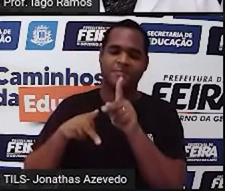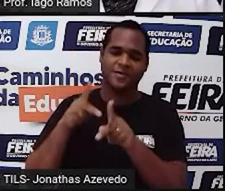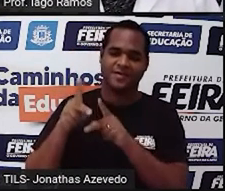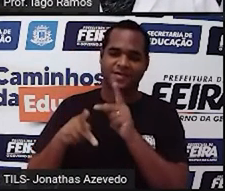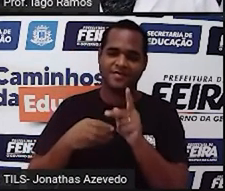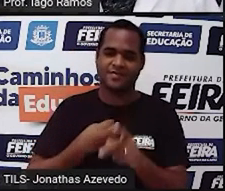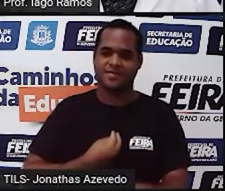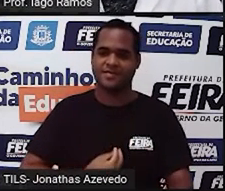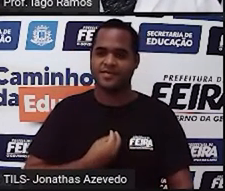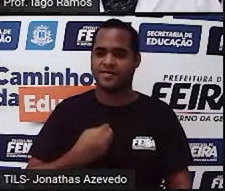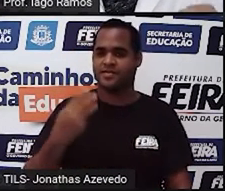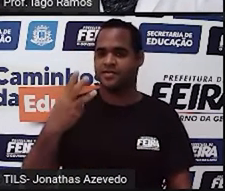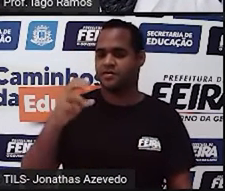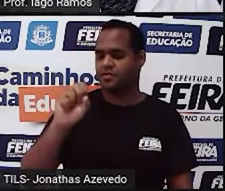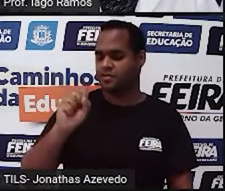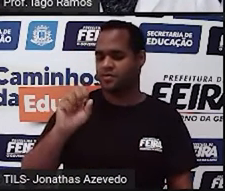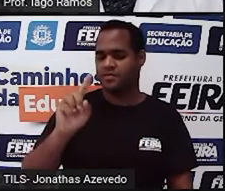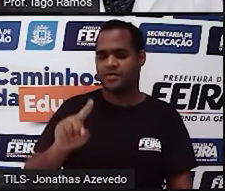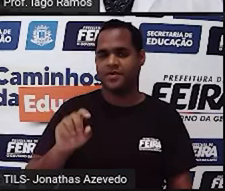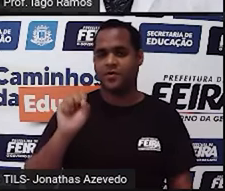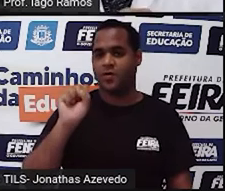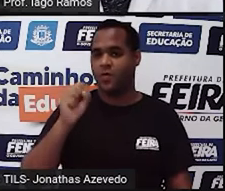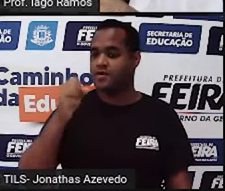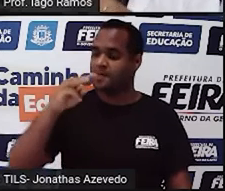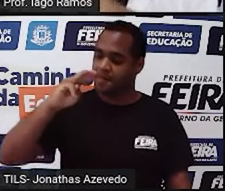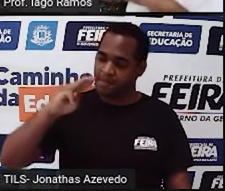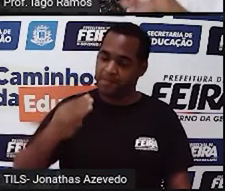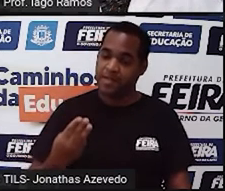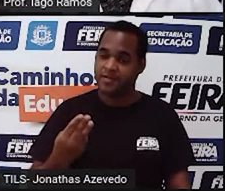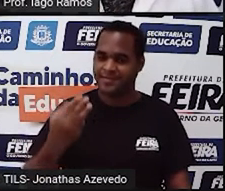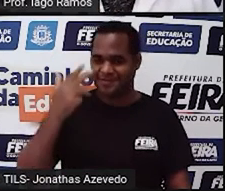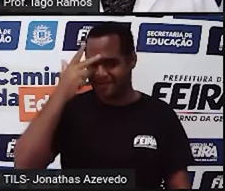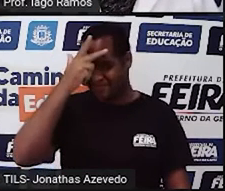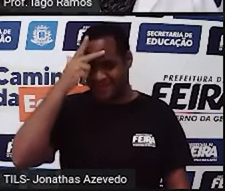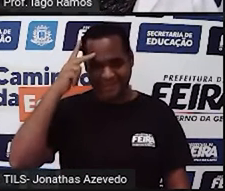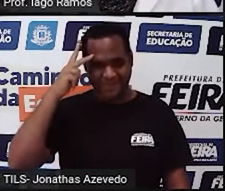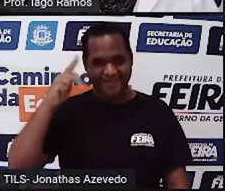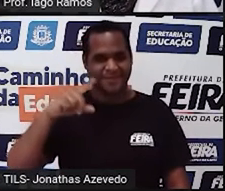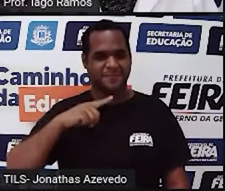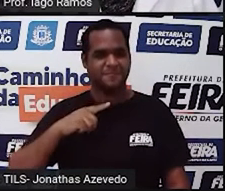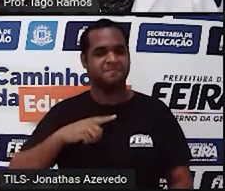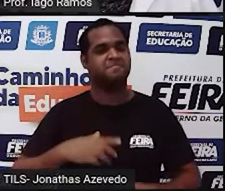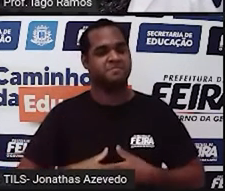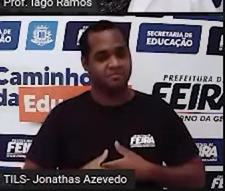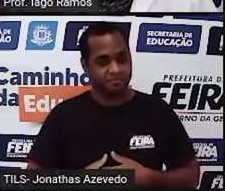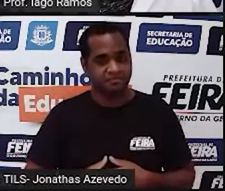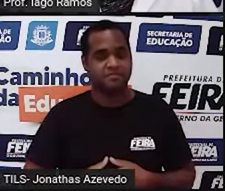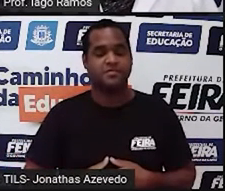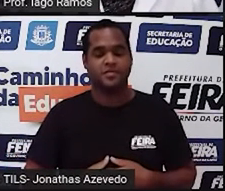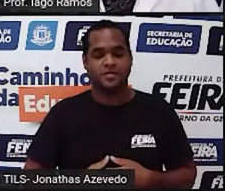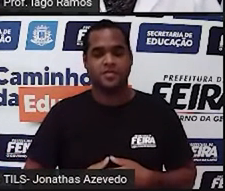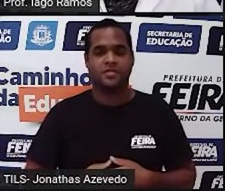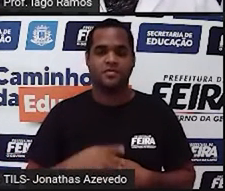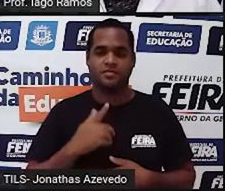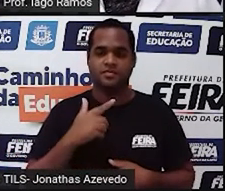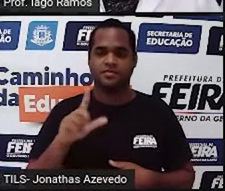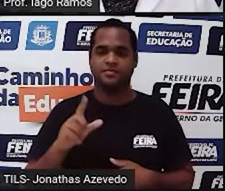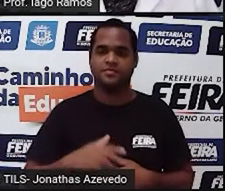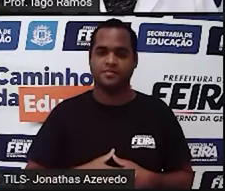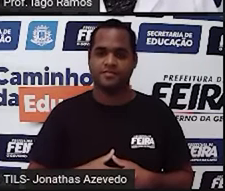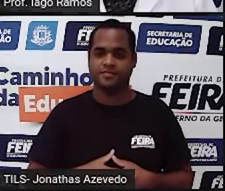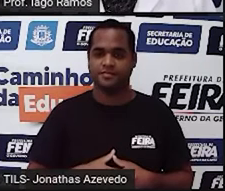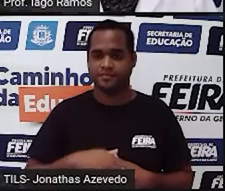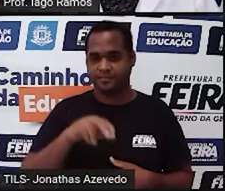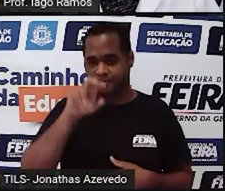lá 38,8 milhões de pessoas né Vamos pegar outra aqui